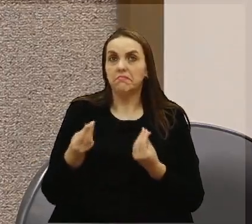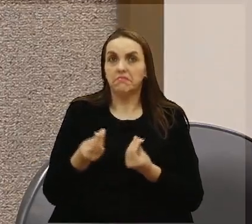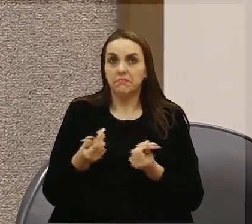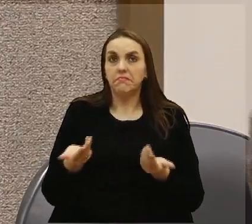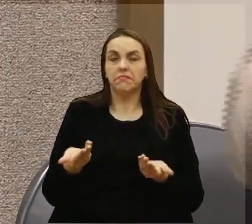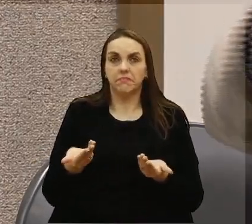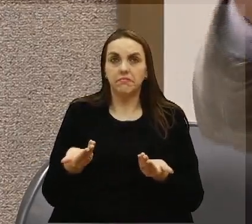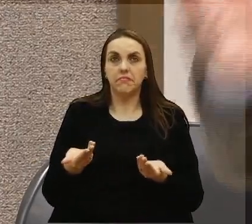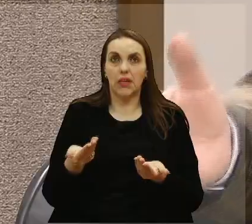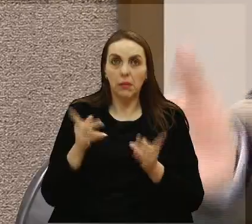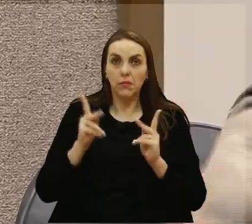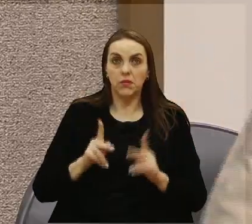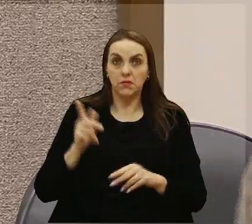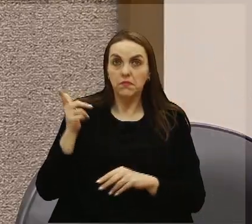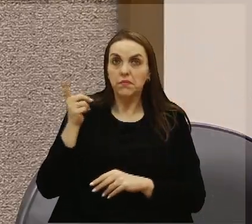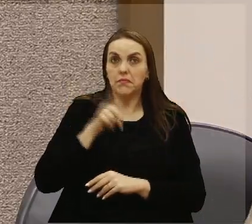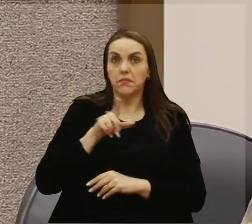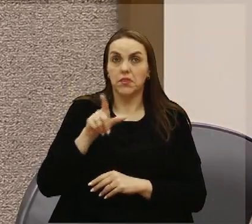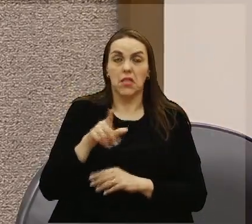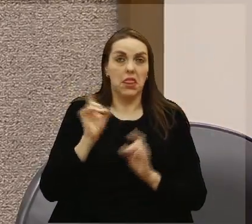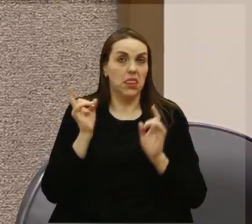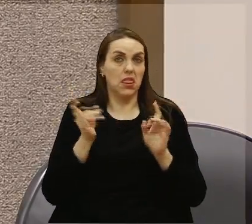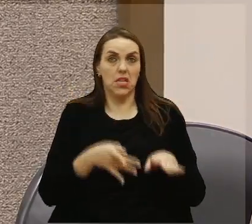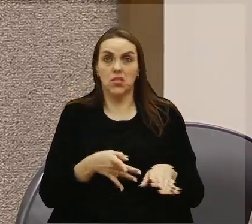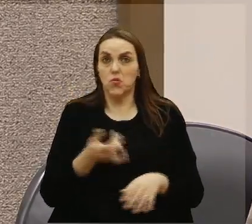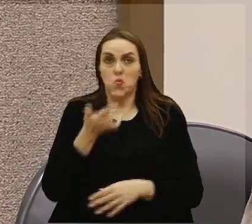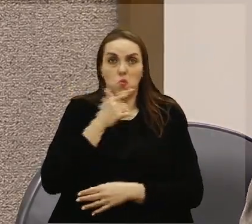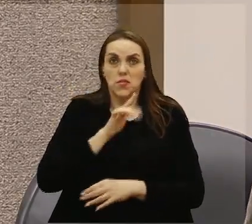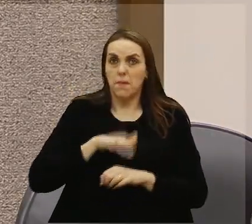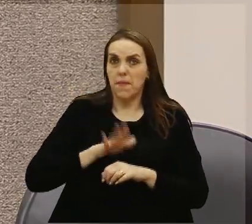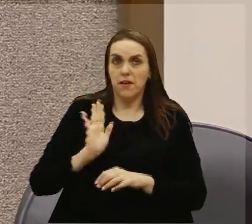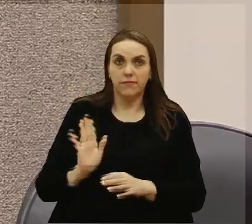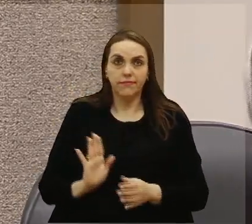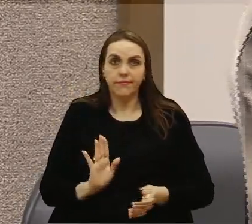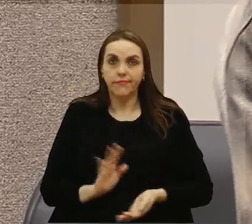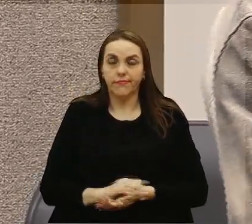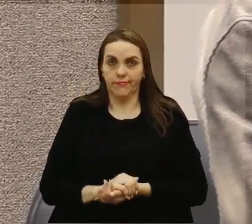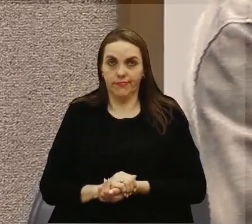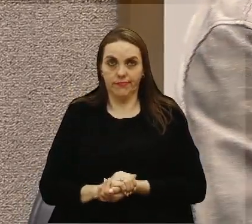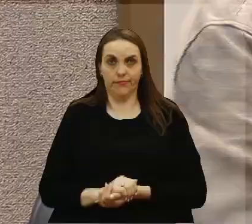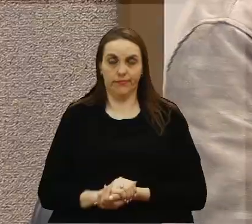o vencedor está desistindo porque não consegue mais.